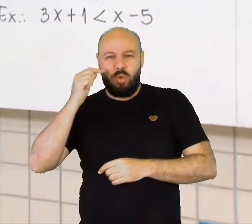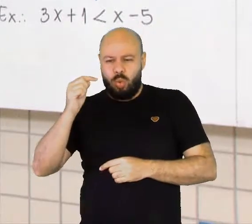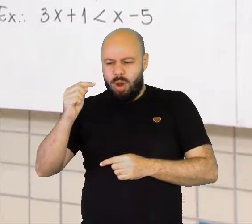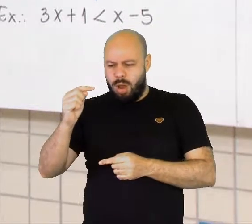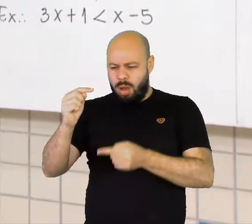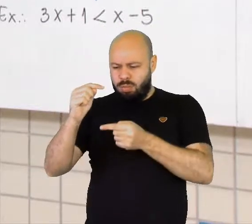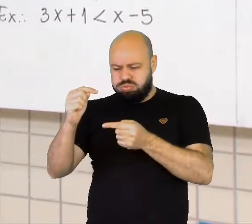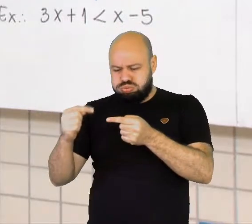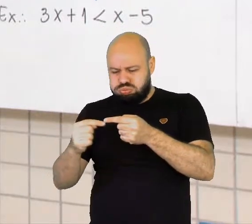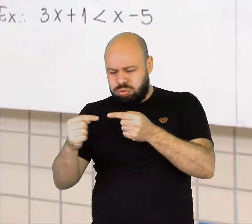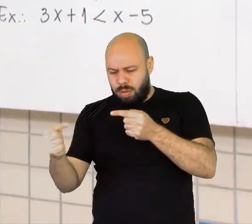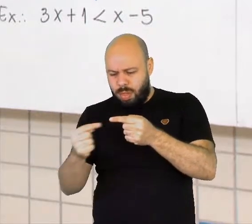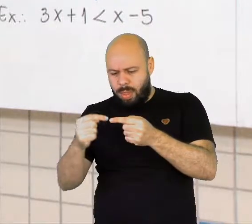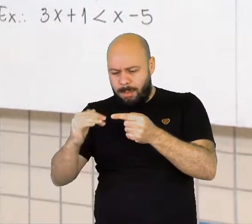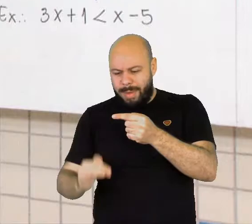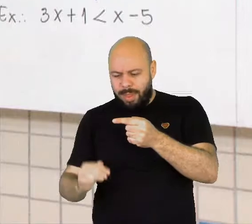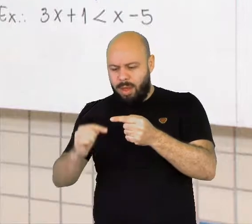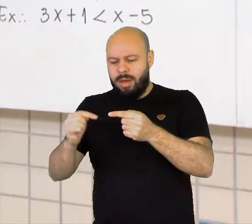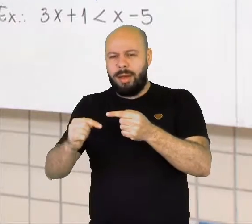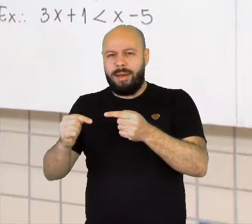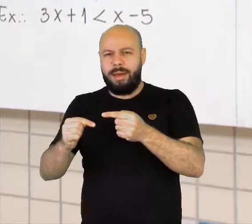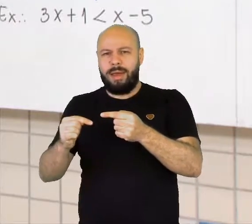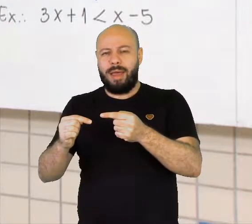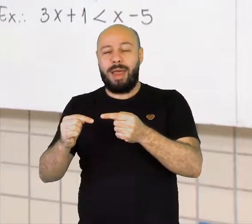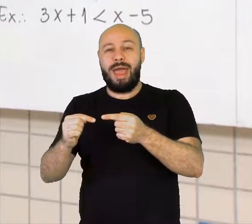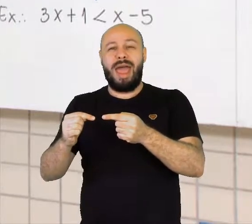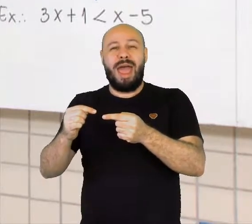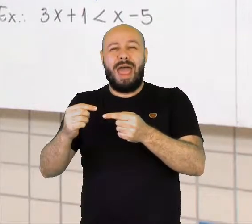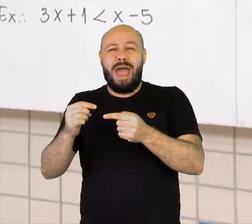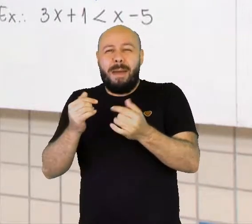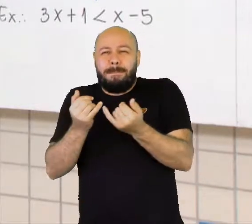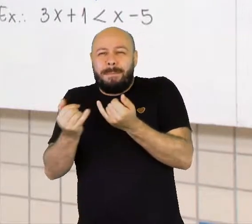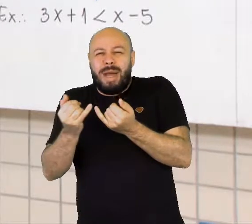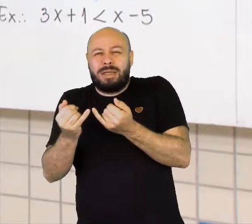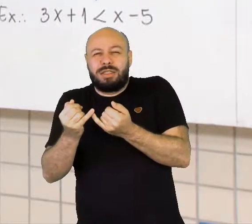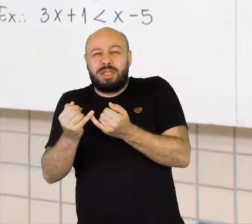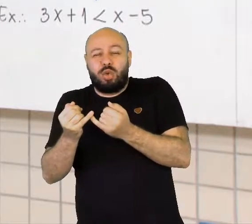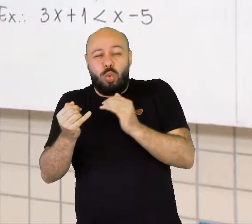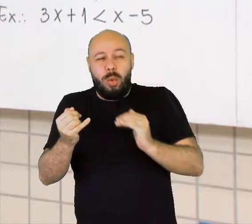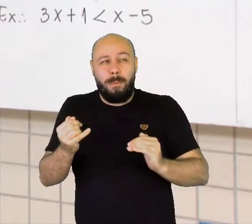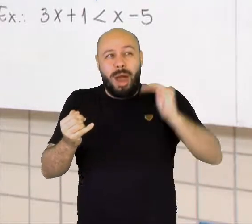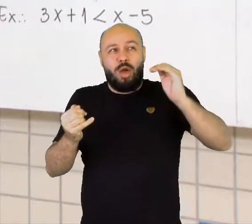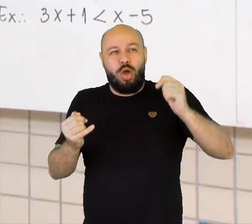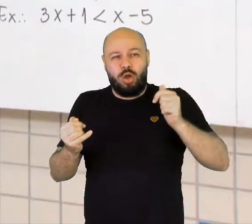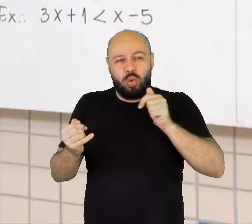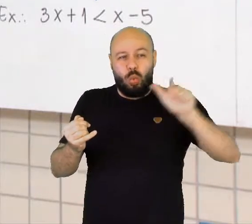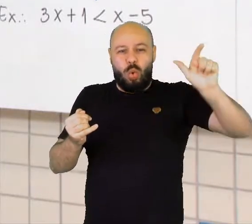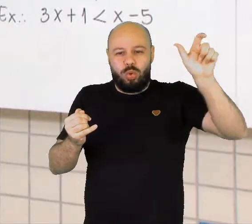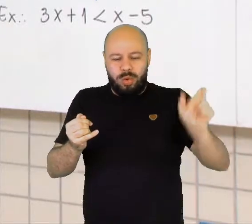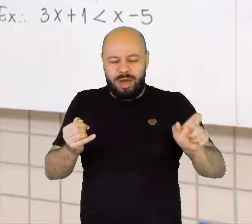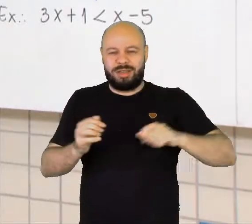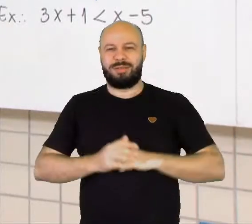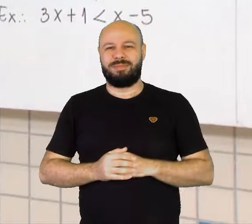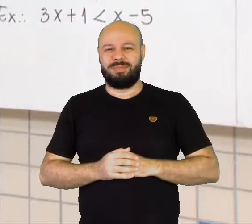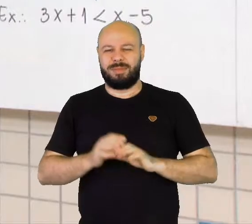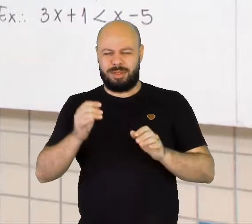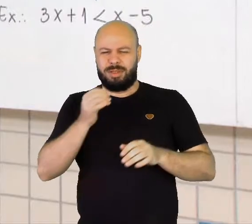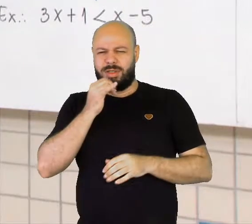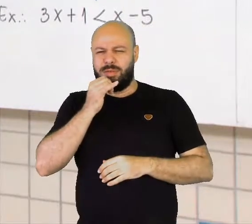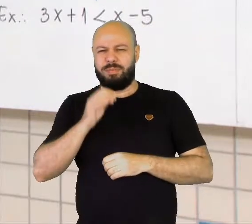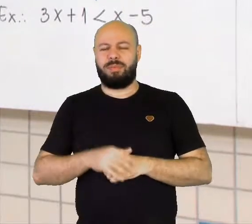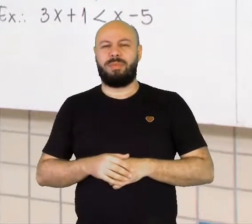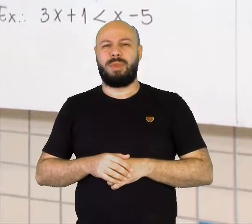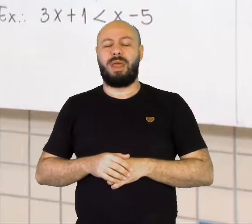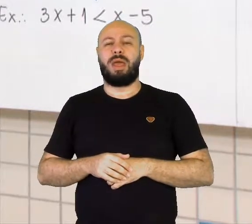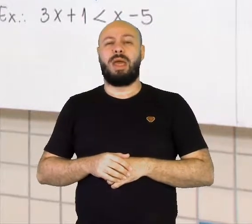empate técnico, significa que é o maior valor de outro candidato, tá? Então, assim, digamos que a margem de erro de